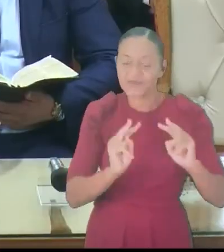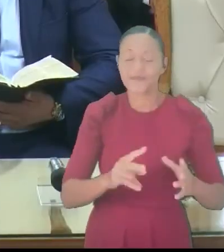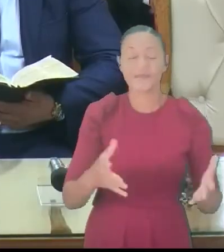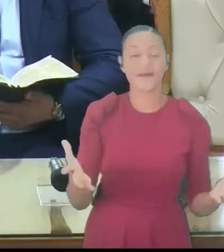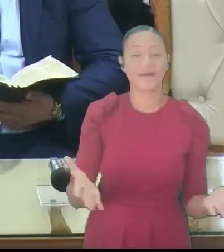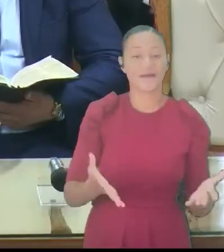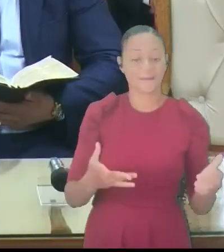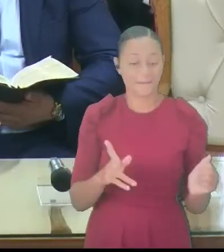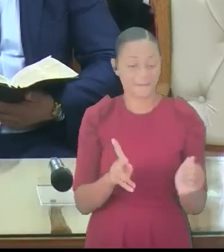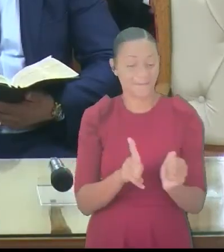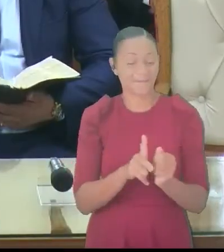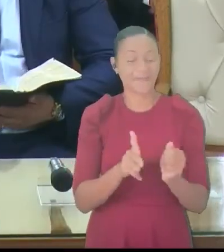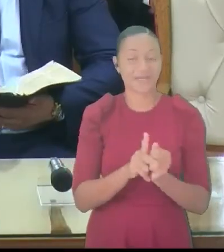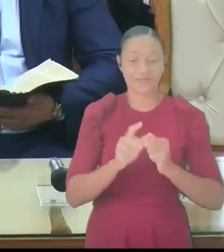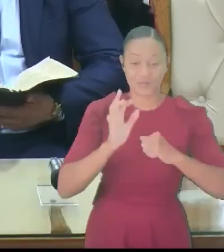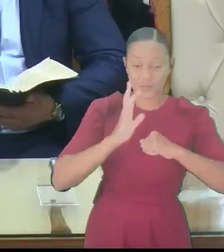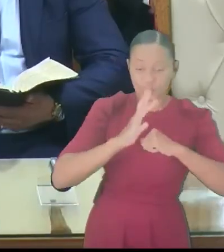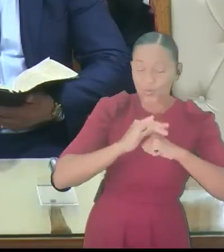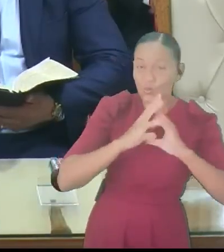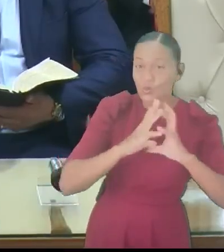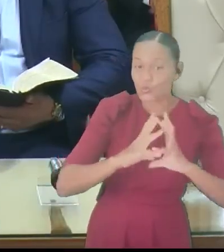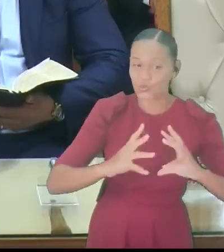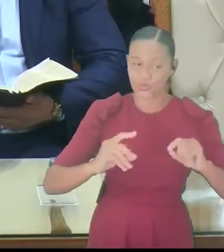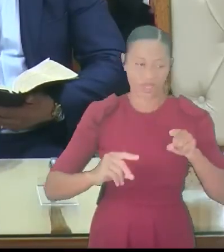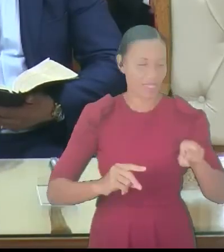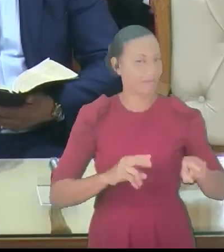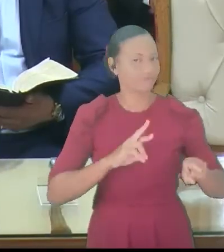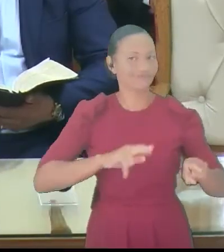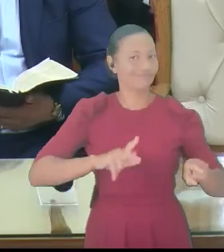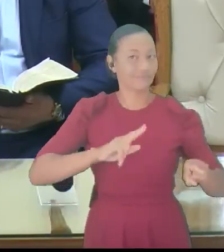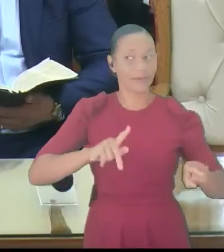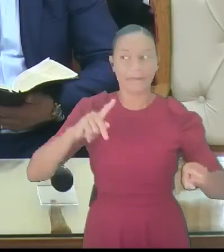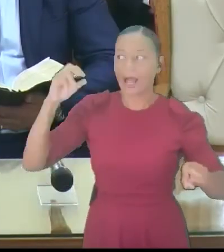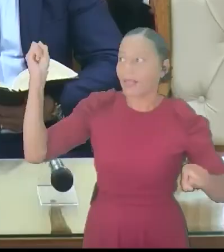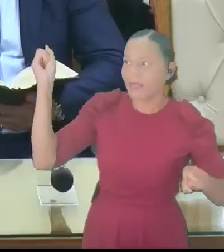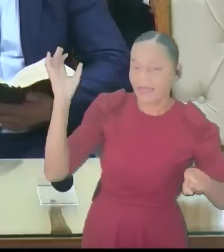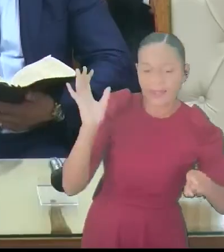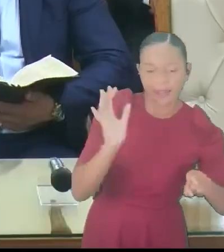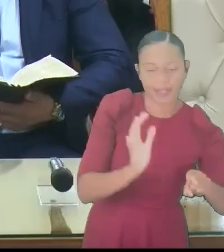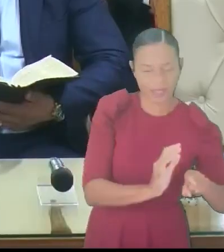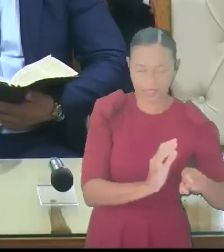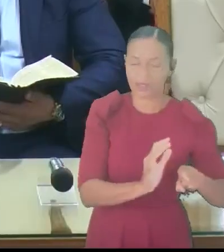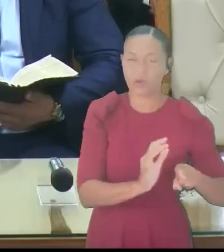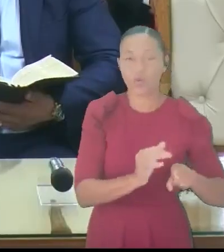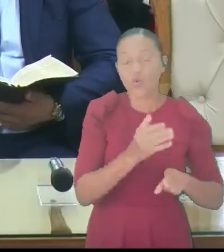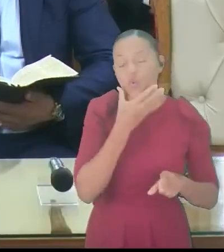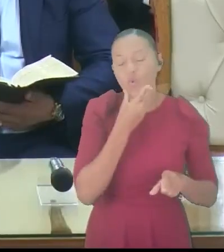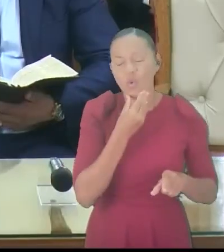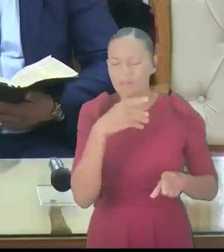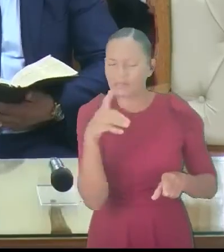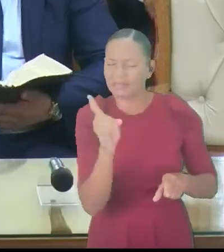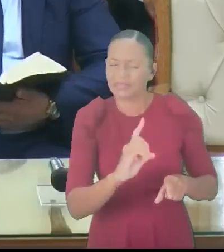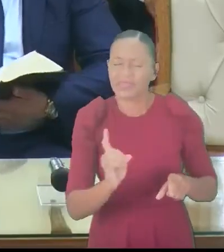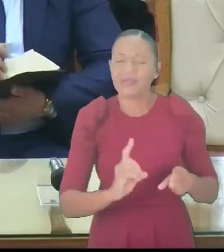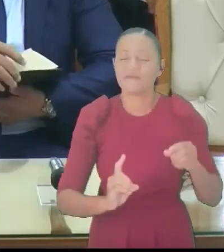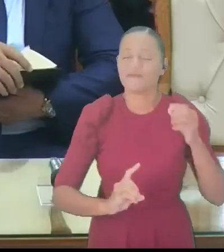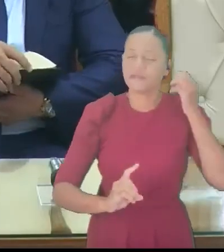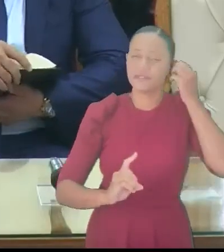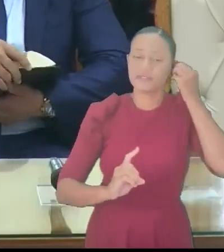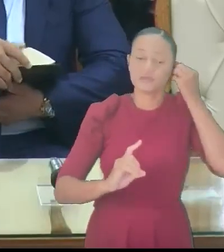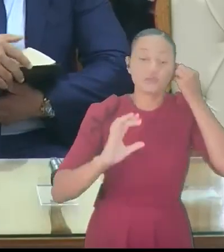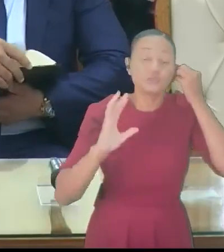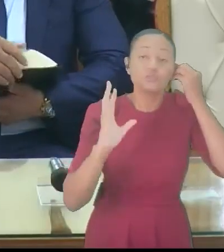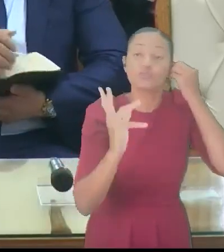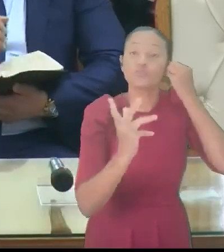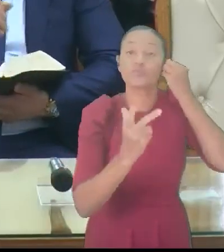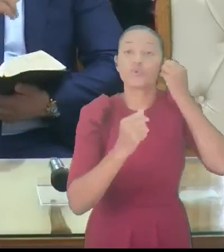curou com a graça de Deus, não ele, mas a graça de Deus, curou o aleijado de nascença, conhecido de todo